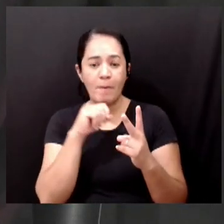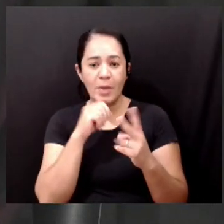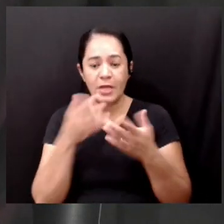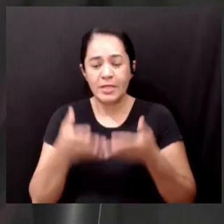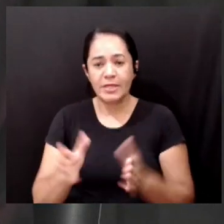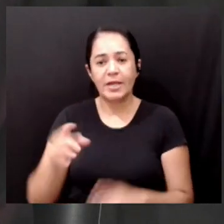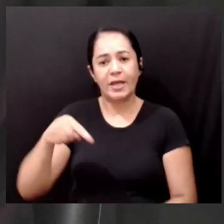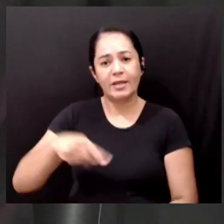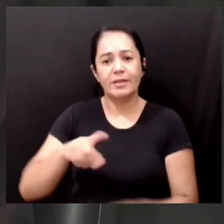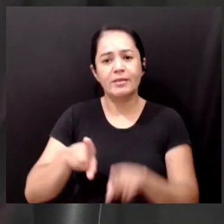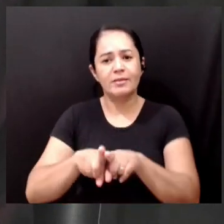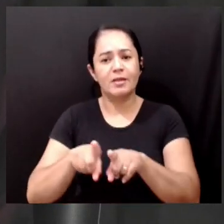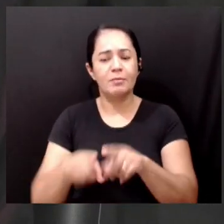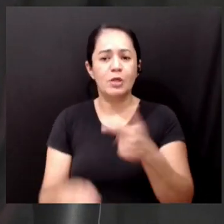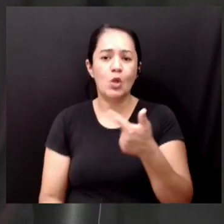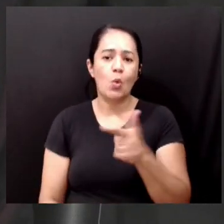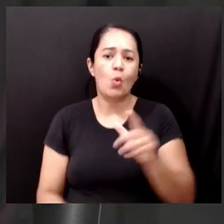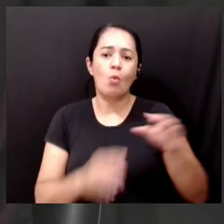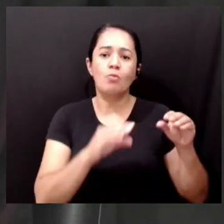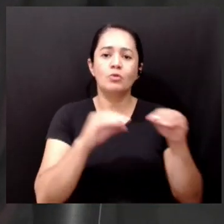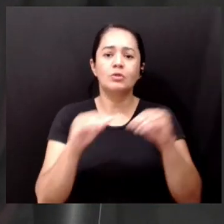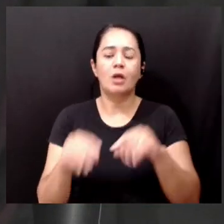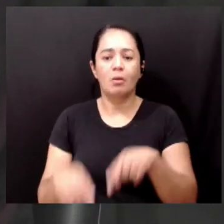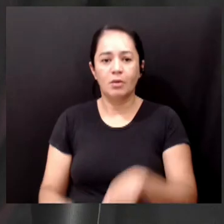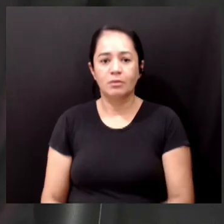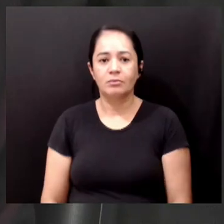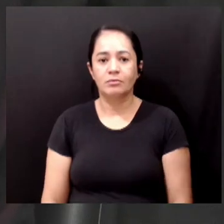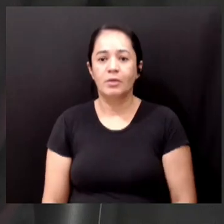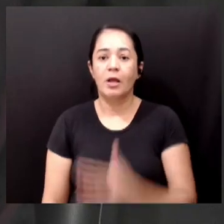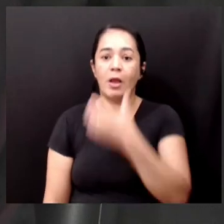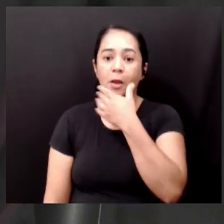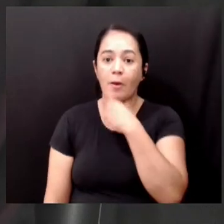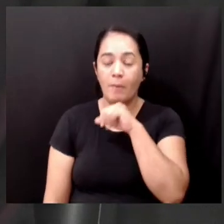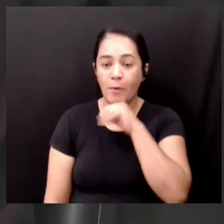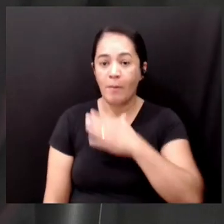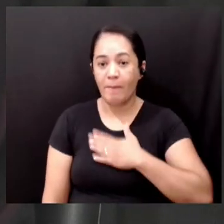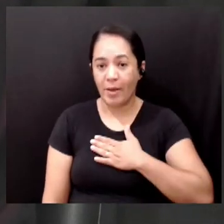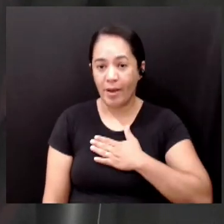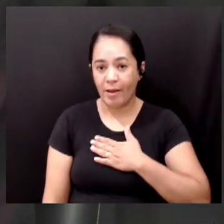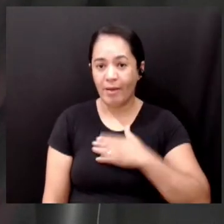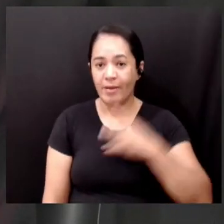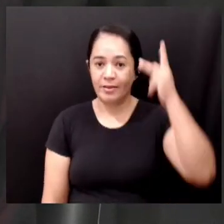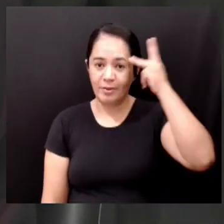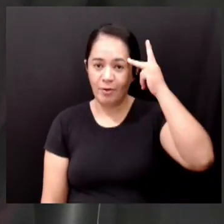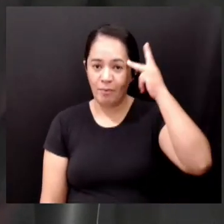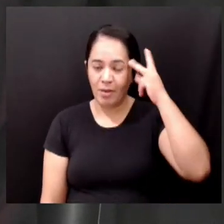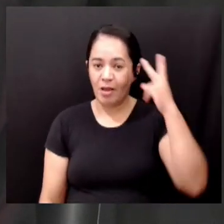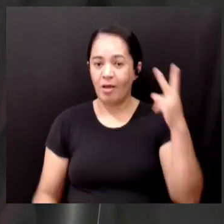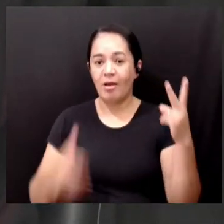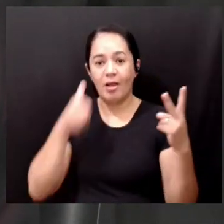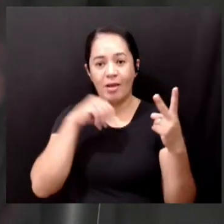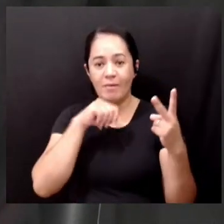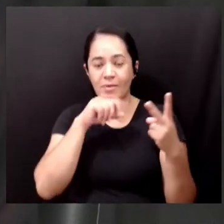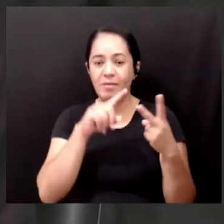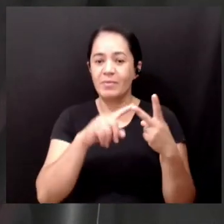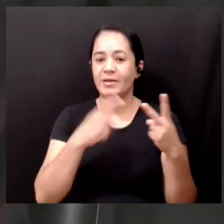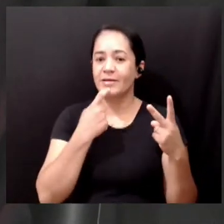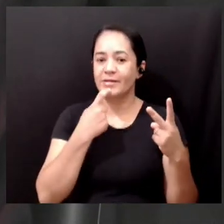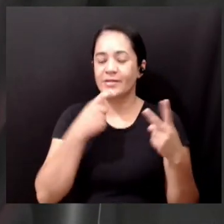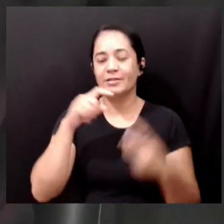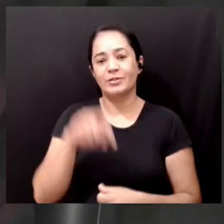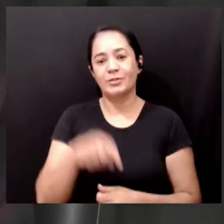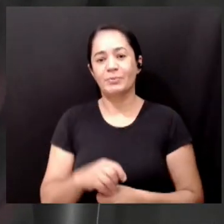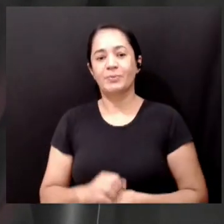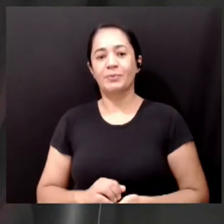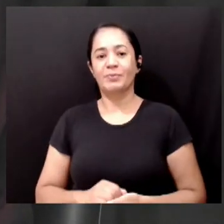cidade e se instalaram em Campinas? Meu pai é de São Paulo e minha mãe é de Campinas. Sim. Meu pai e minha mãe acabaram se